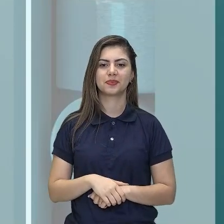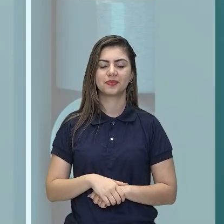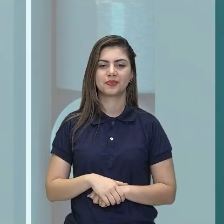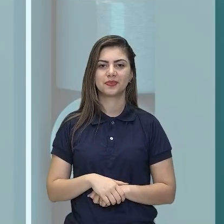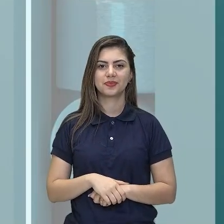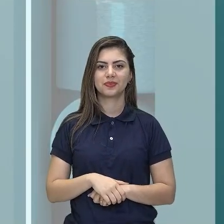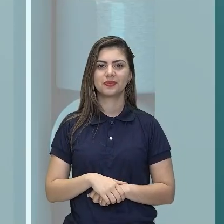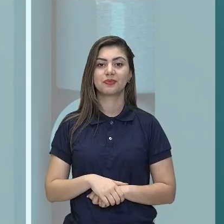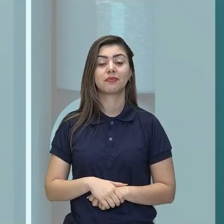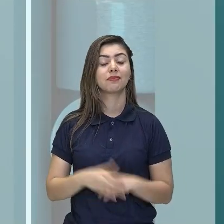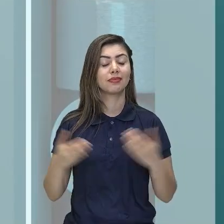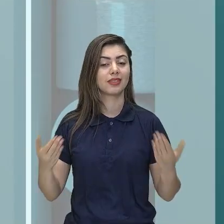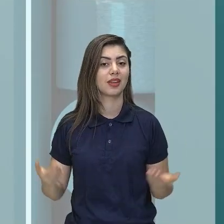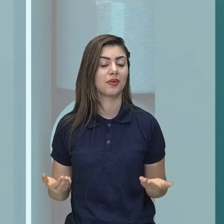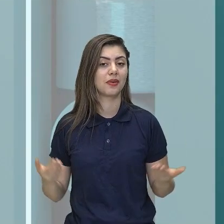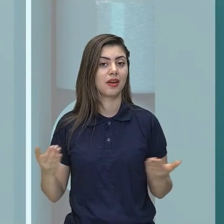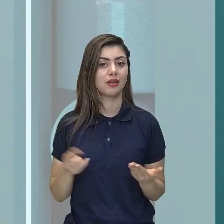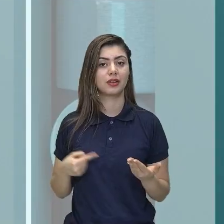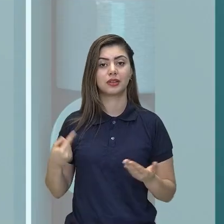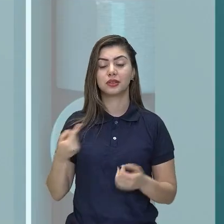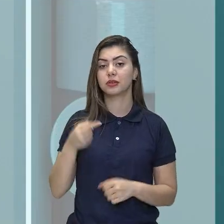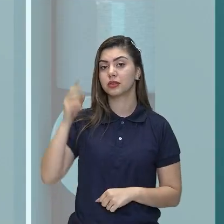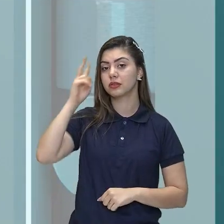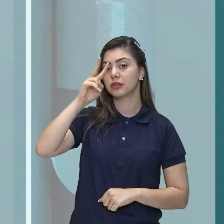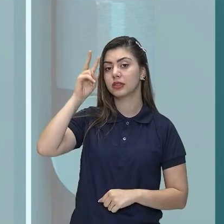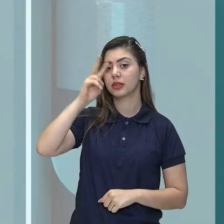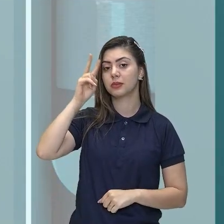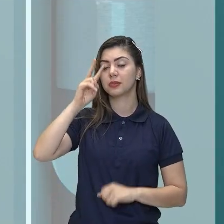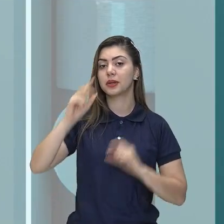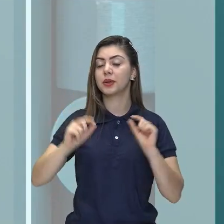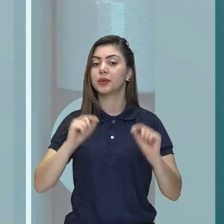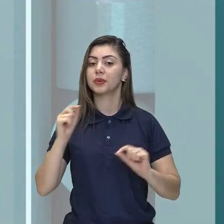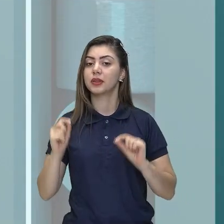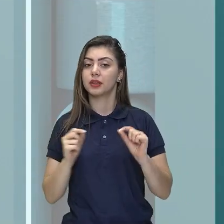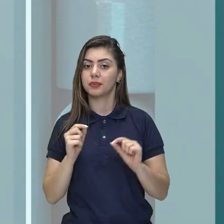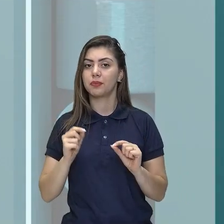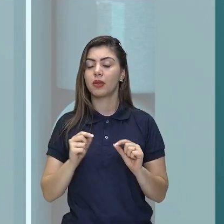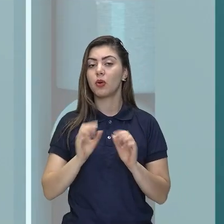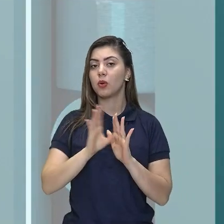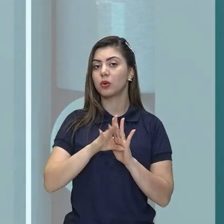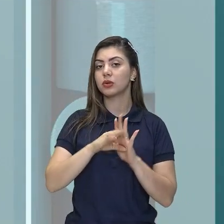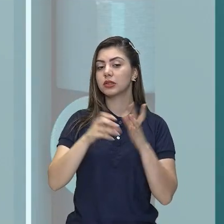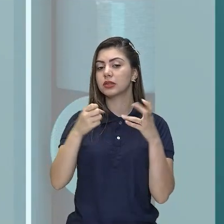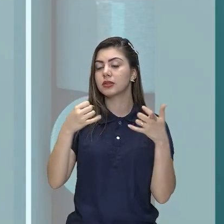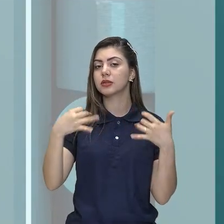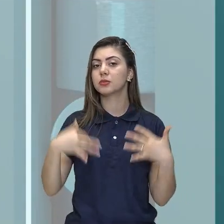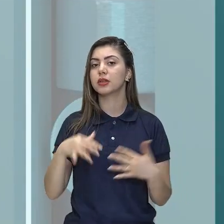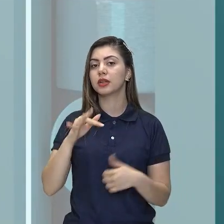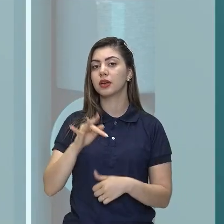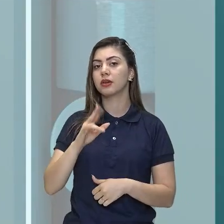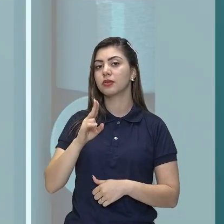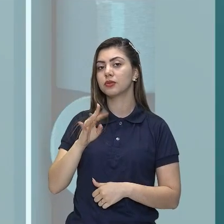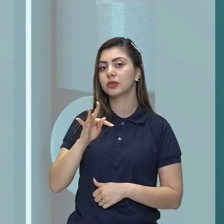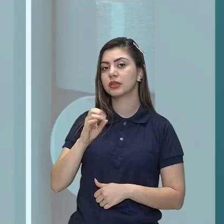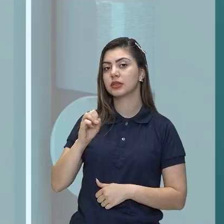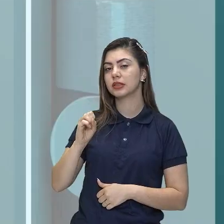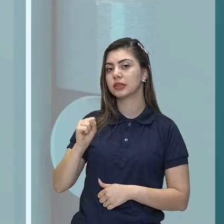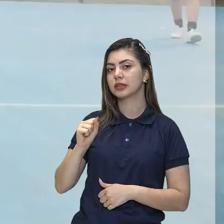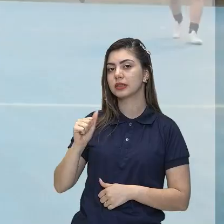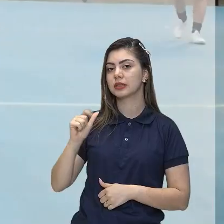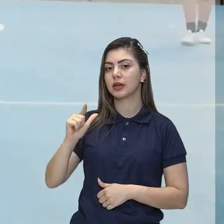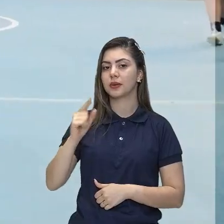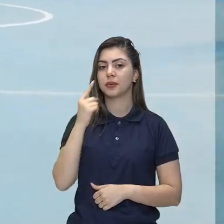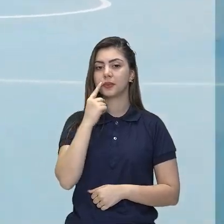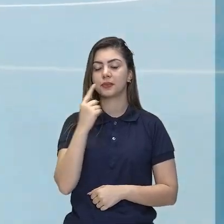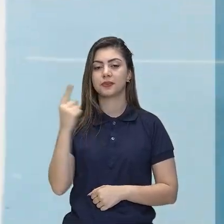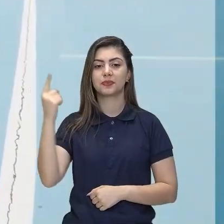também relembrar aí uma síntese sobre o que é o futsal, como que ele é praticado. Observem.